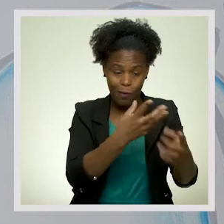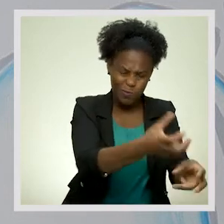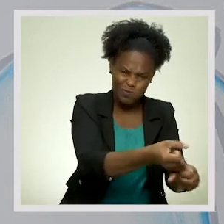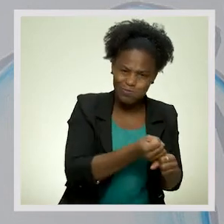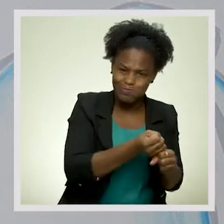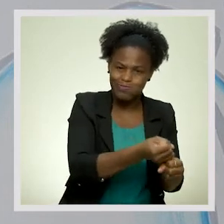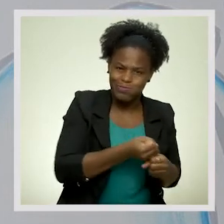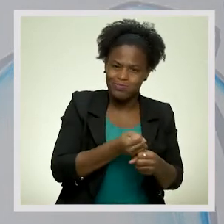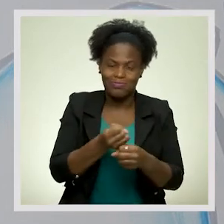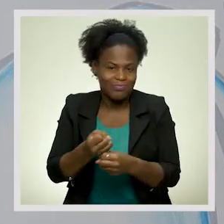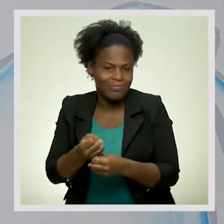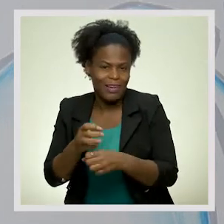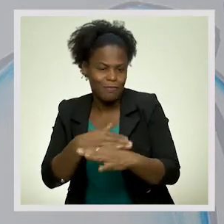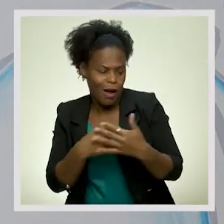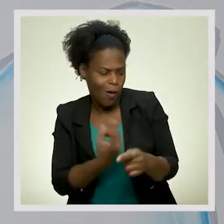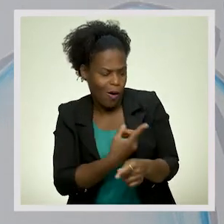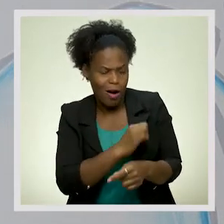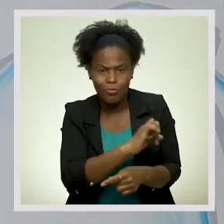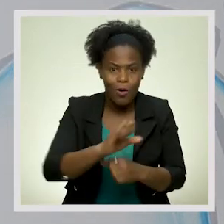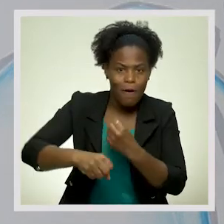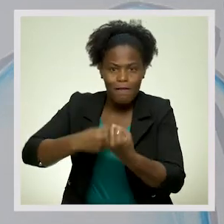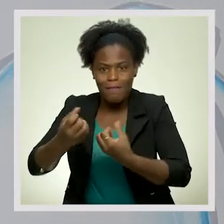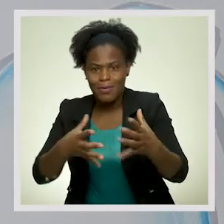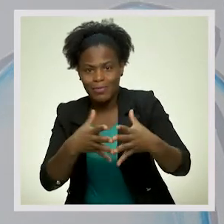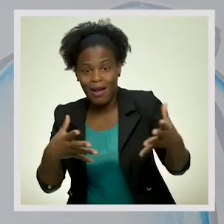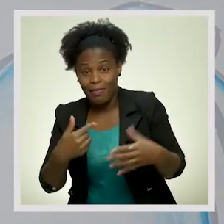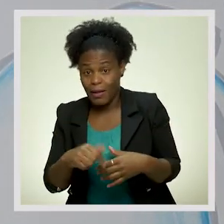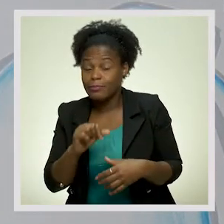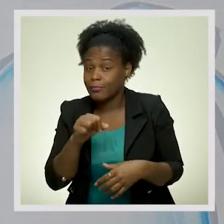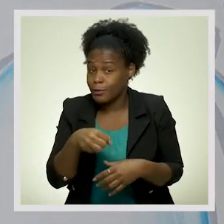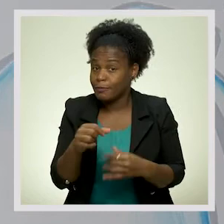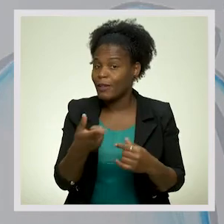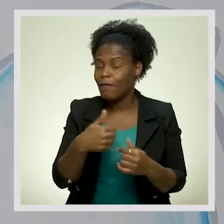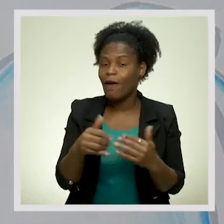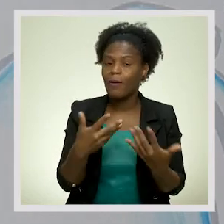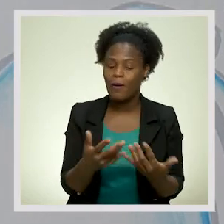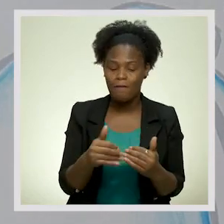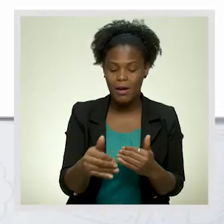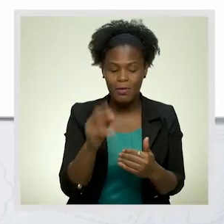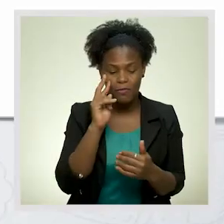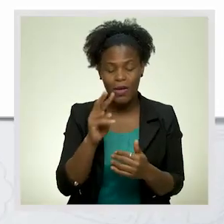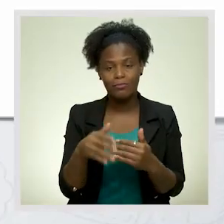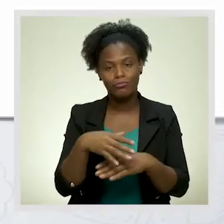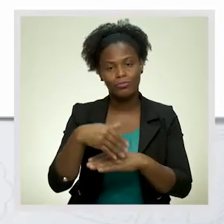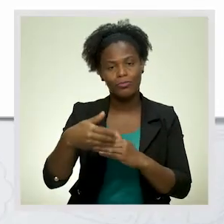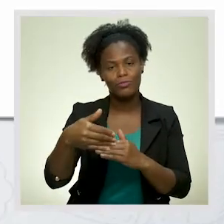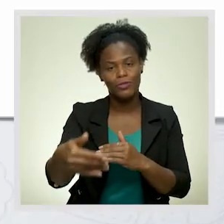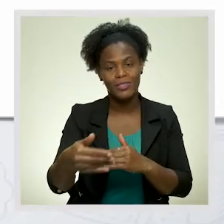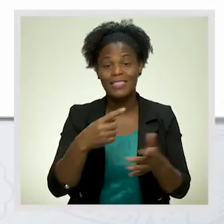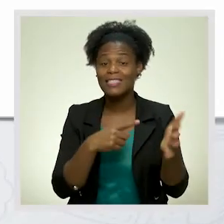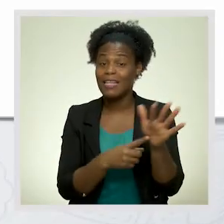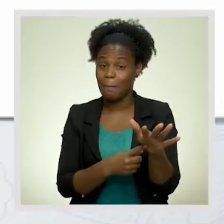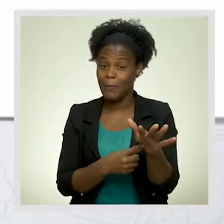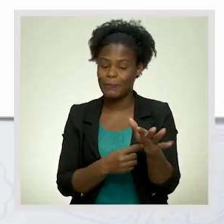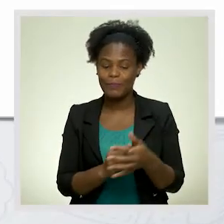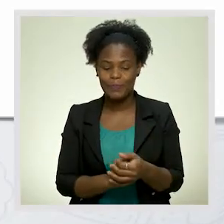sardinha. Há uma grande movimentação. Pois, e vamos ver agora, mais à frente, um exemplo. A formiga,